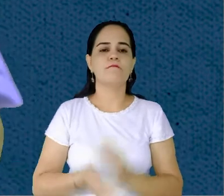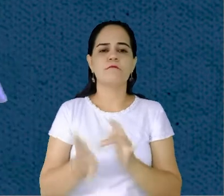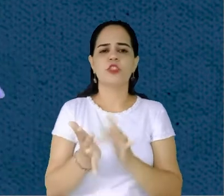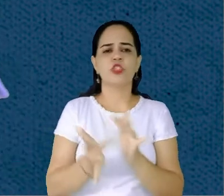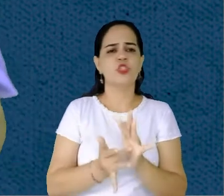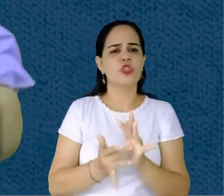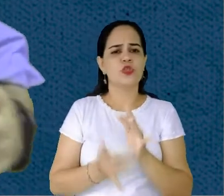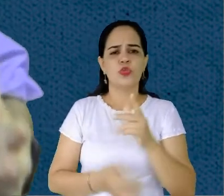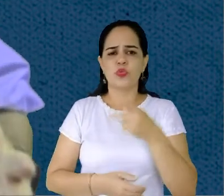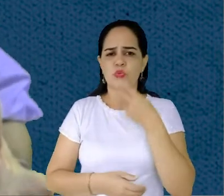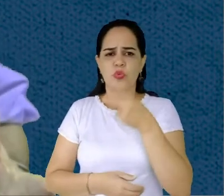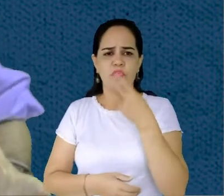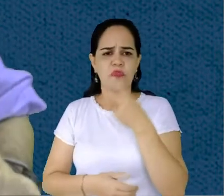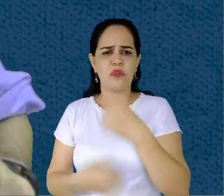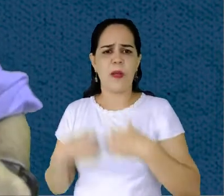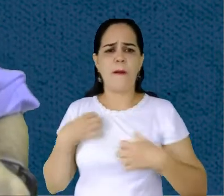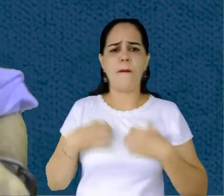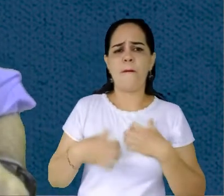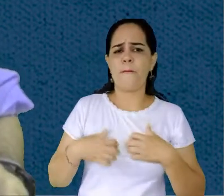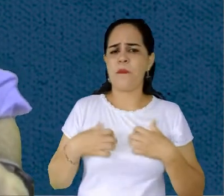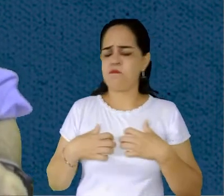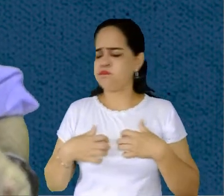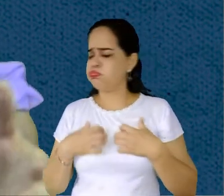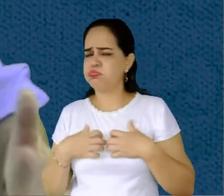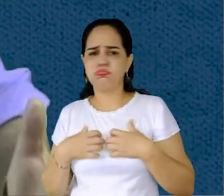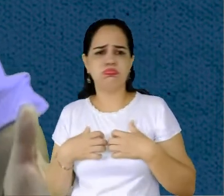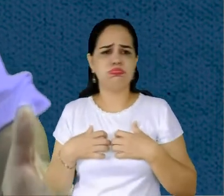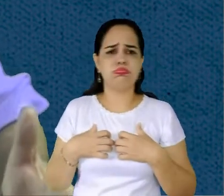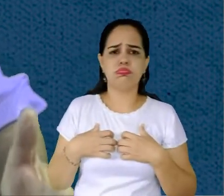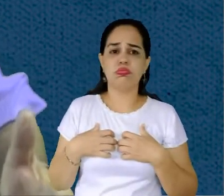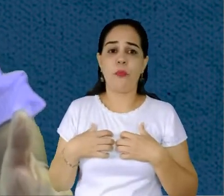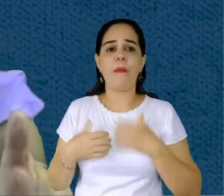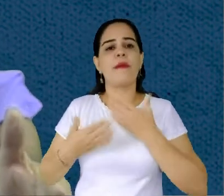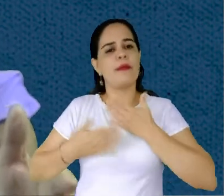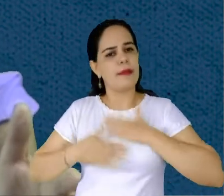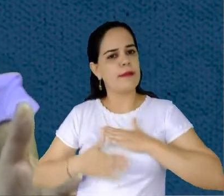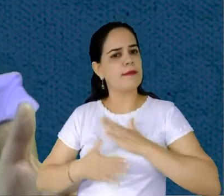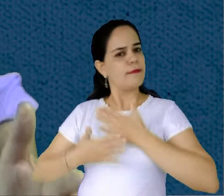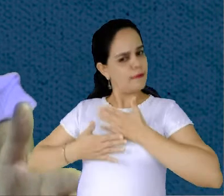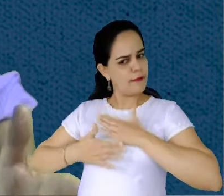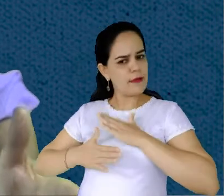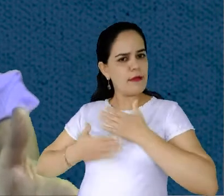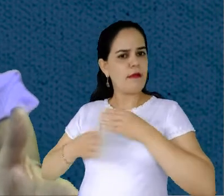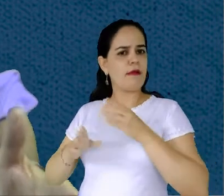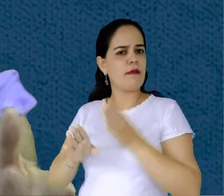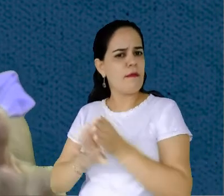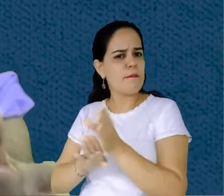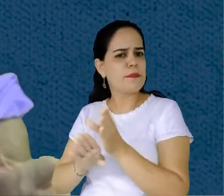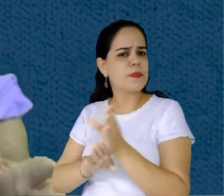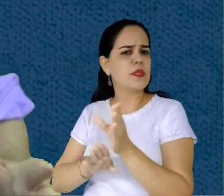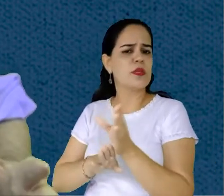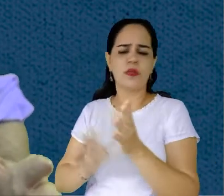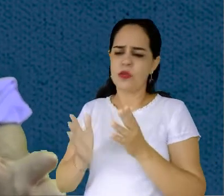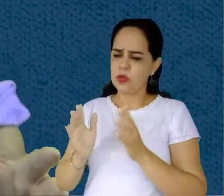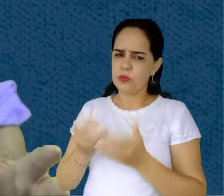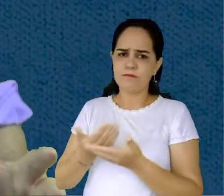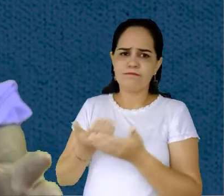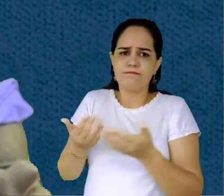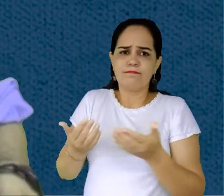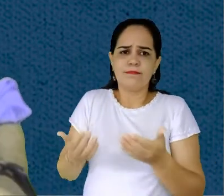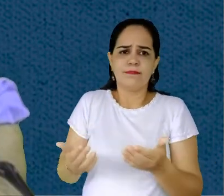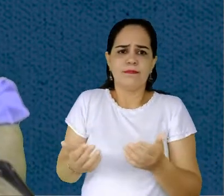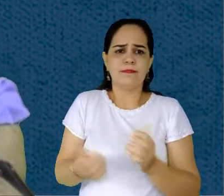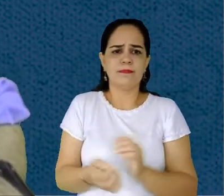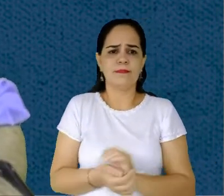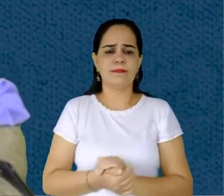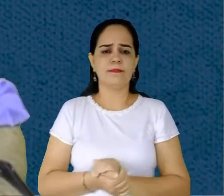Jesus acrescenta, não se perturbe o vosso coração, não se preocupem, fiquem tranquilos, não se perturbe o